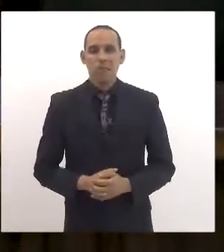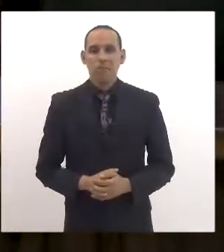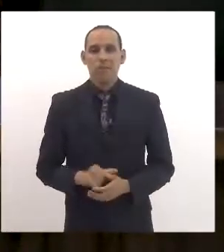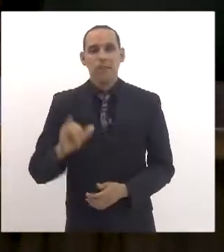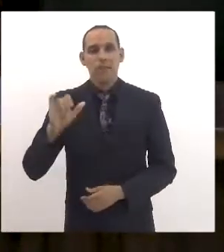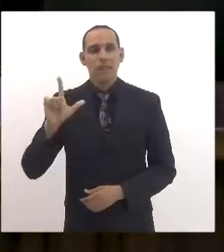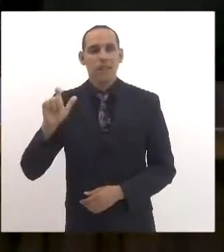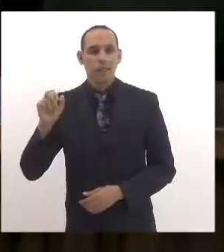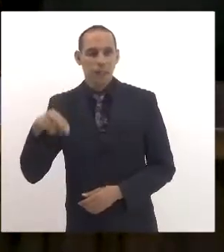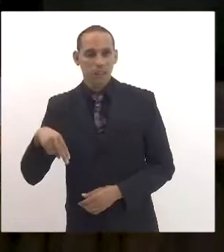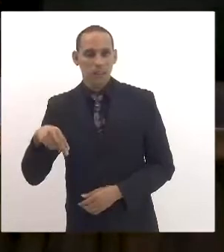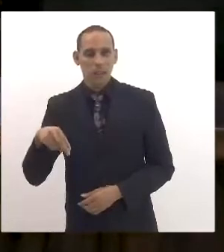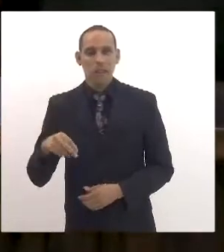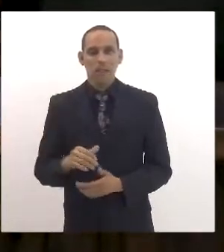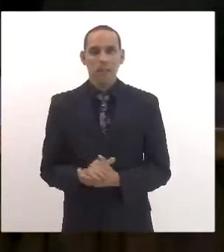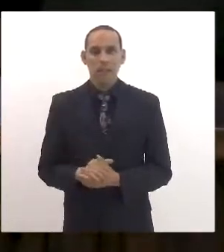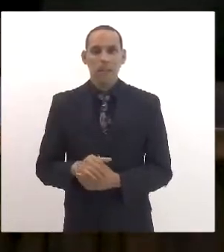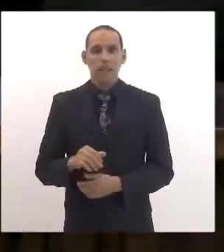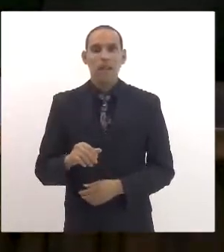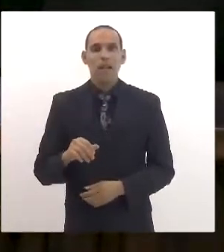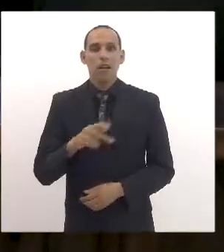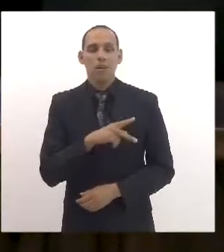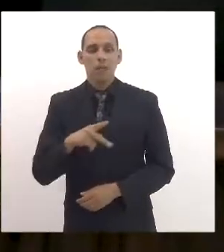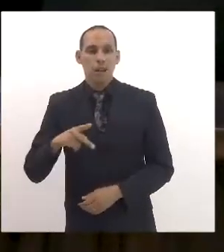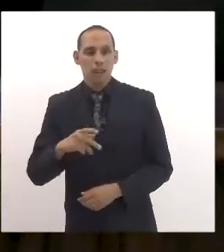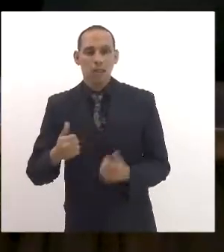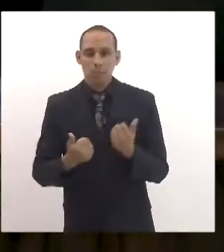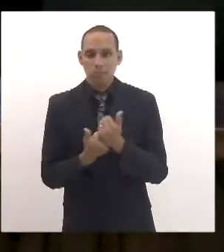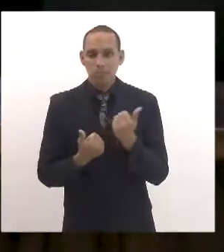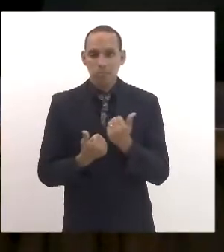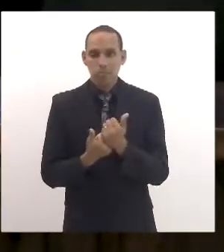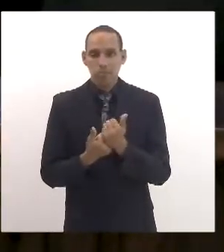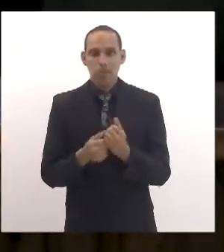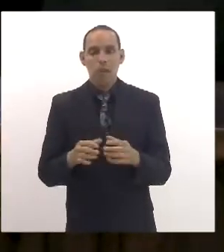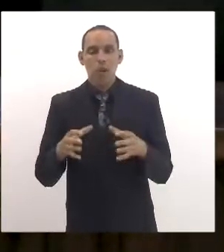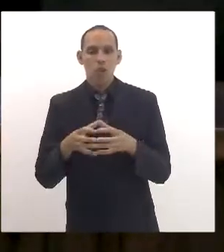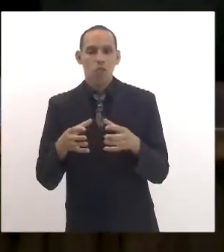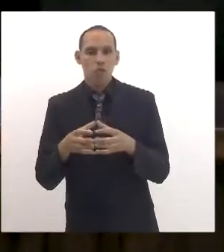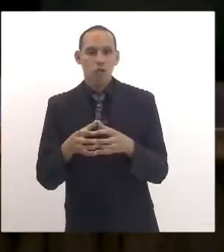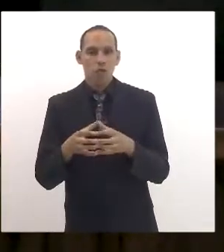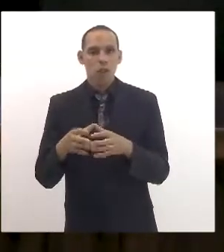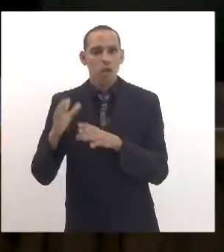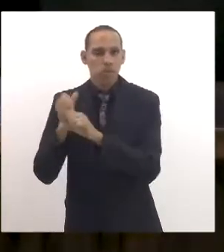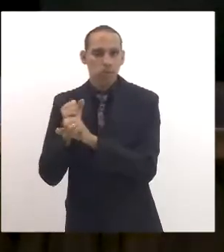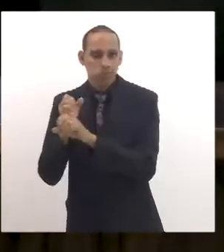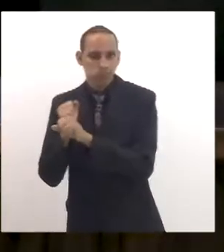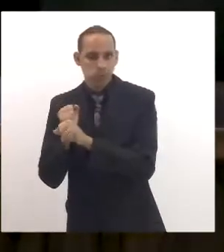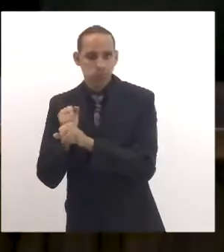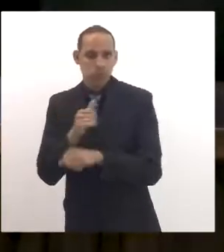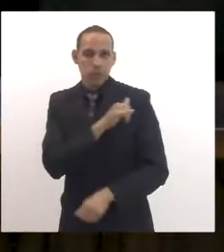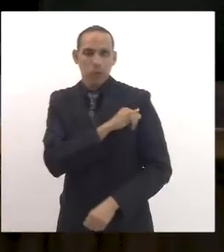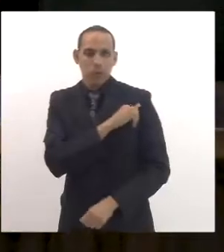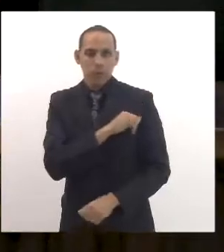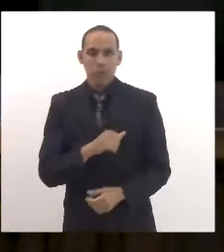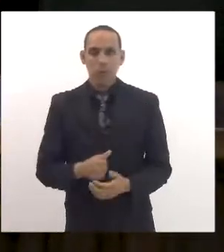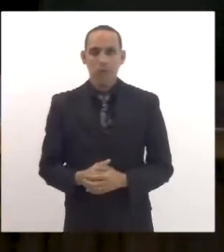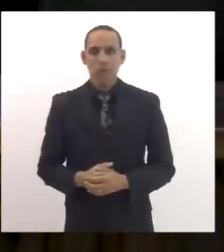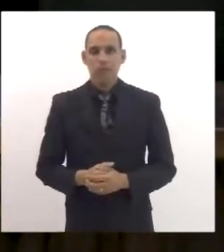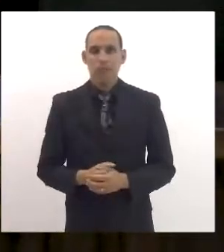Irlan Rodrigues de Faria, vice-presidente de Fiscalização e Ética e Disciplina do Conselho Regional de Contabilidade do Estado do Rio de Janeiro.